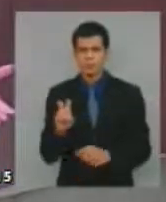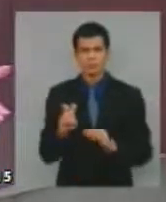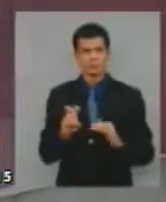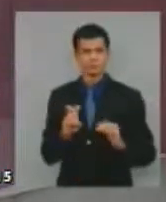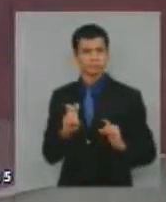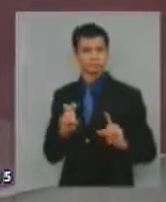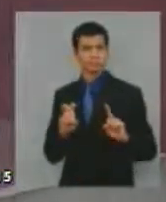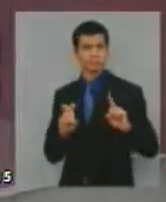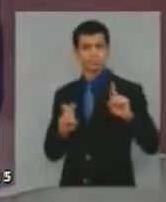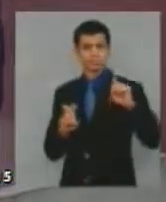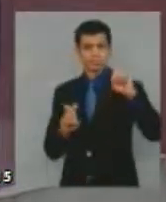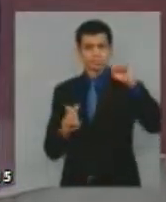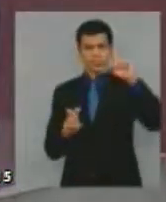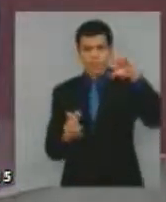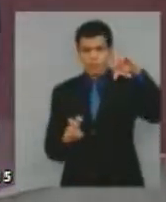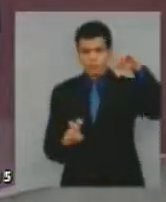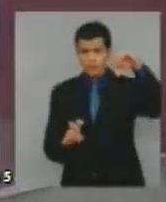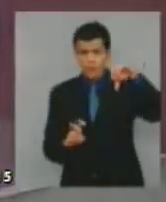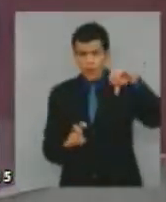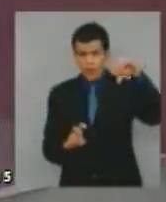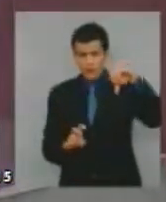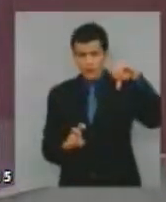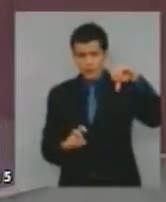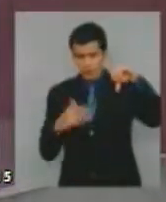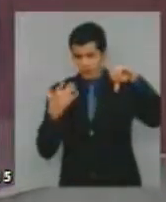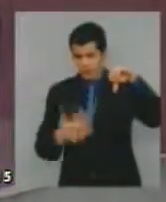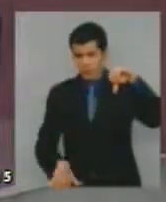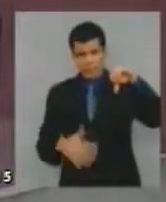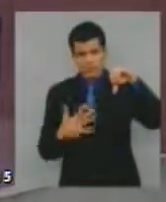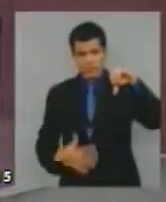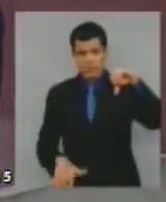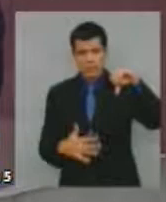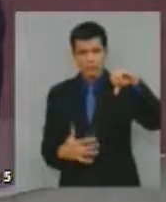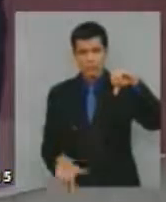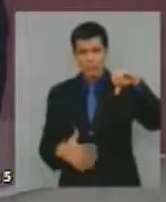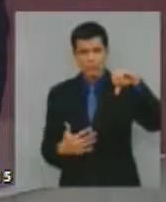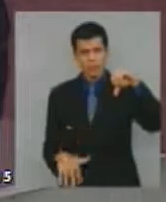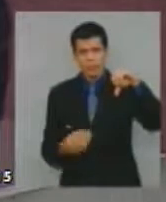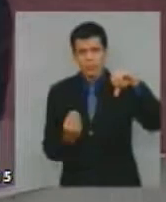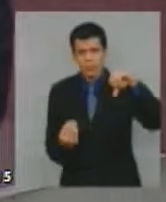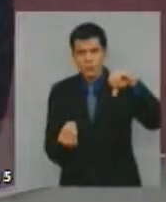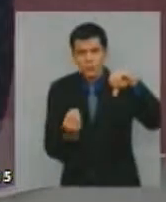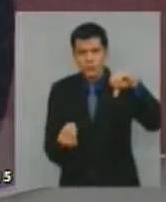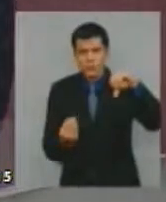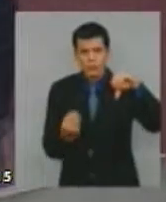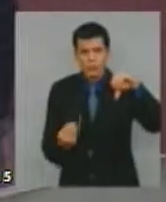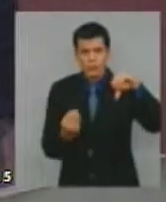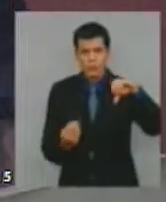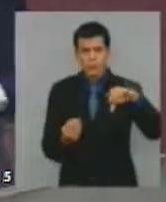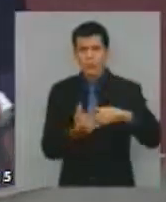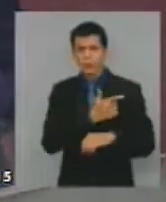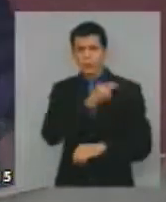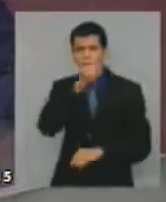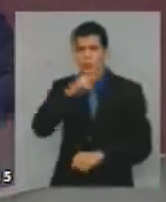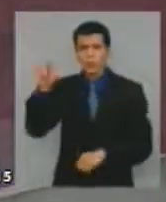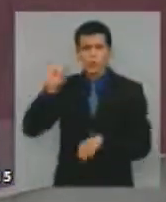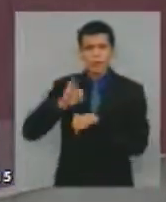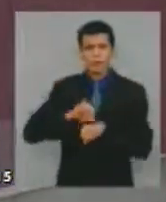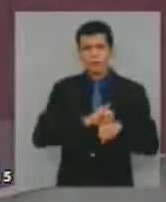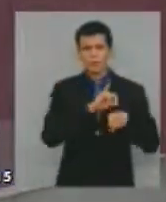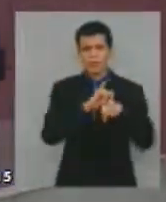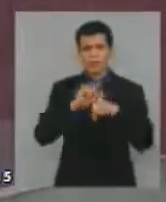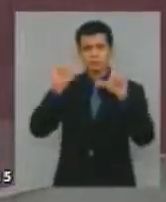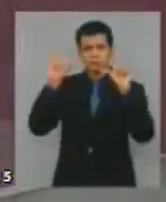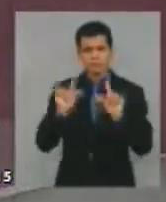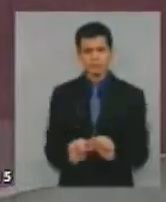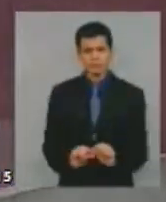errado. Por que as outras capitais diminuem a taxa de homicídio e Fortaleza? Porque nós temos, ou seja,